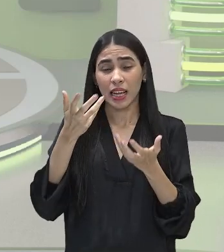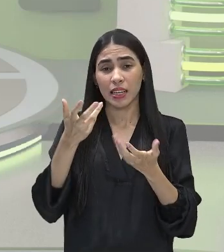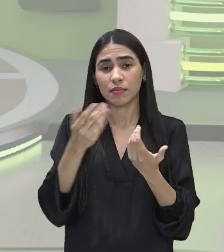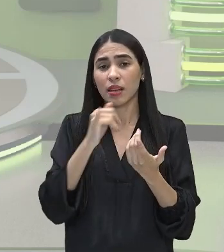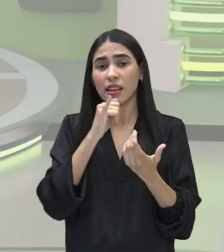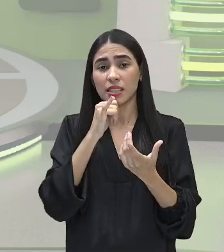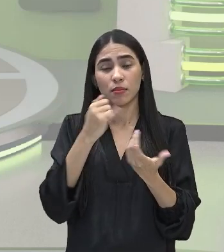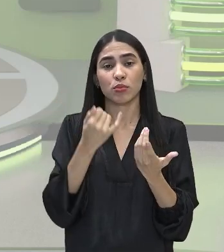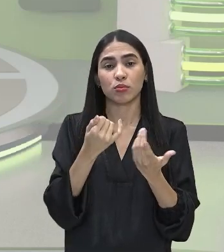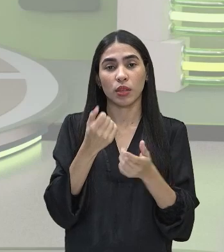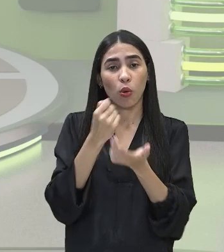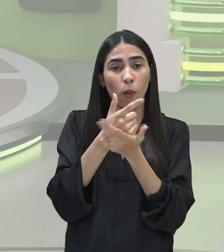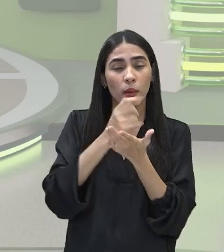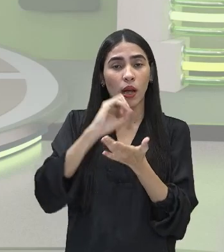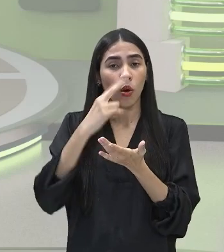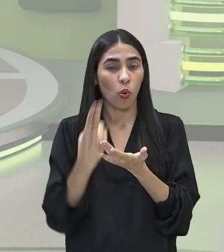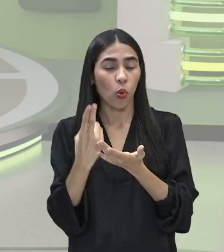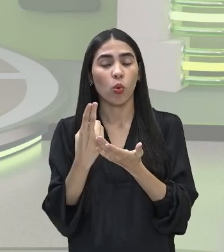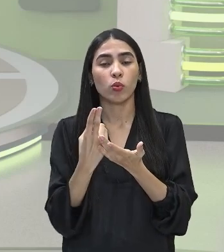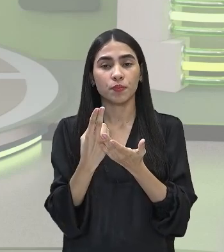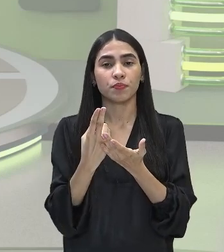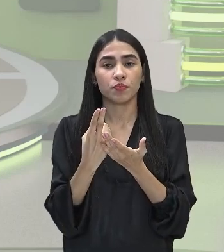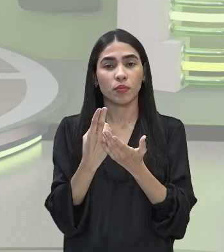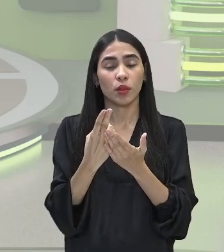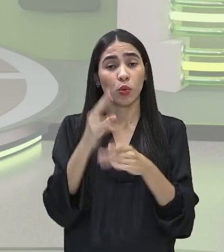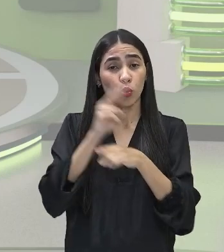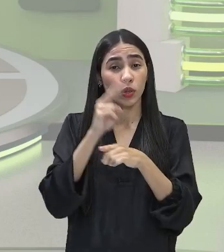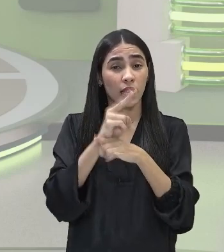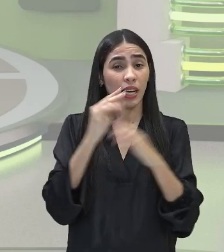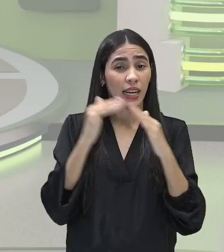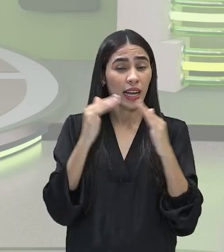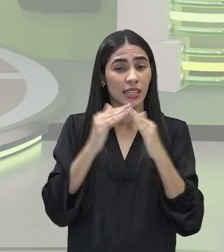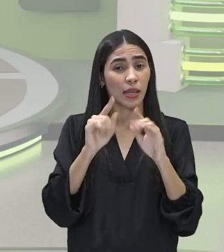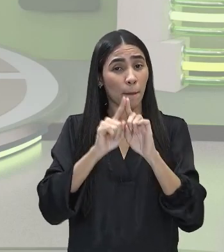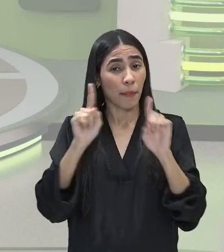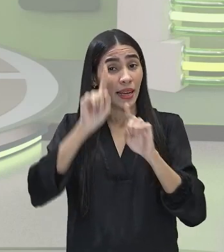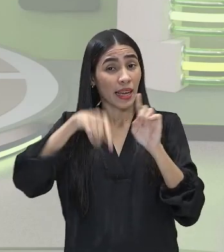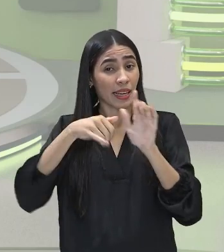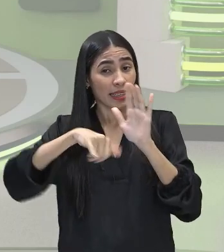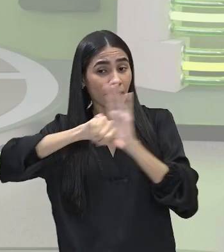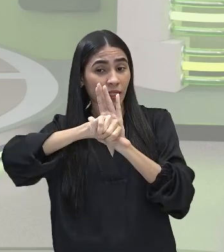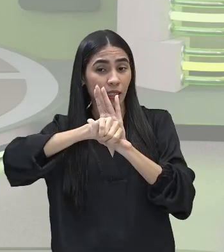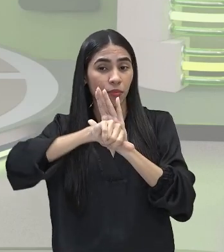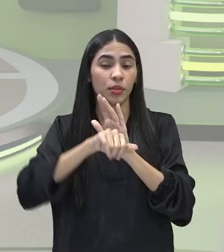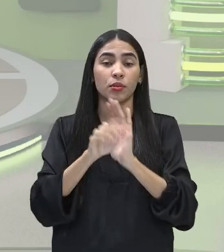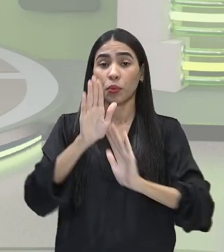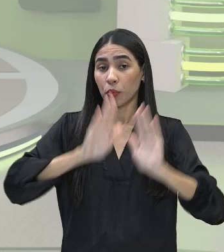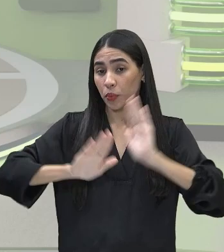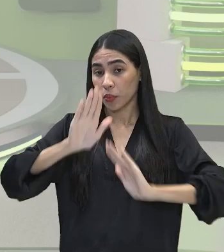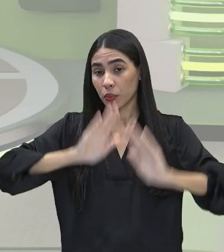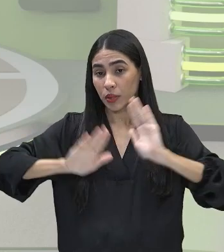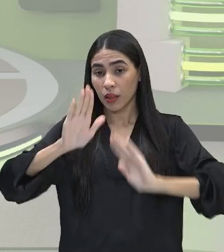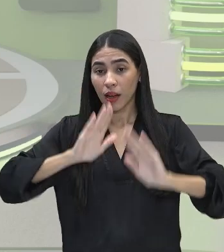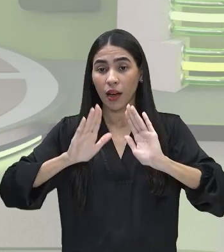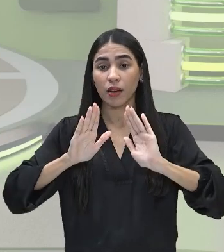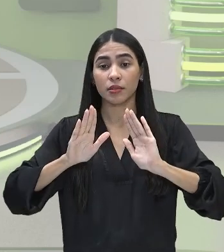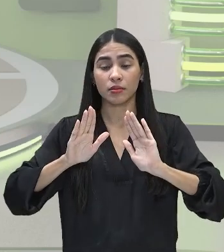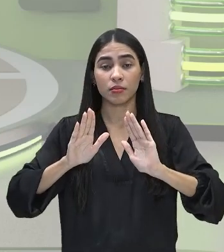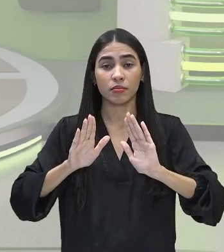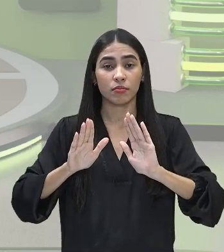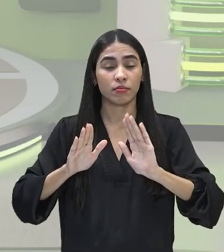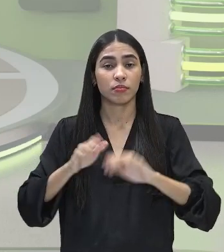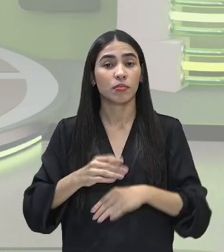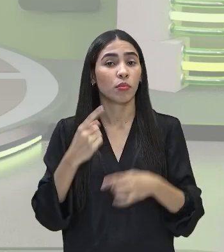mercados, caracteriza a clandestinidade. Tenhamos cuidado com relação a essa prática,